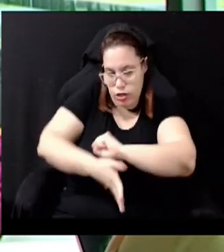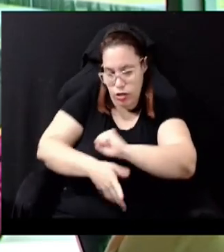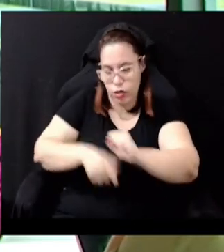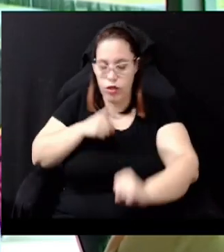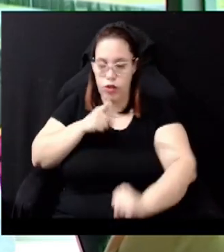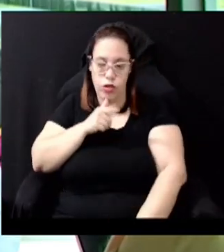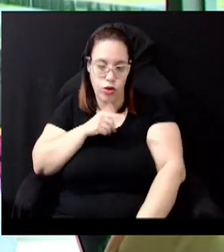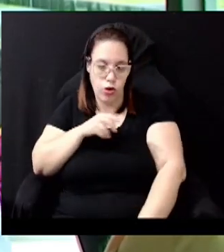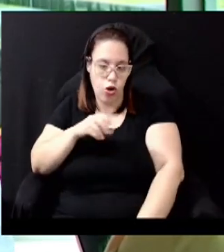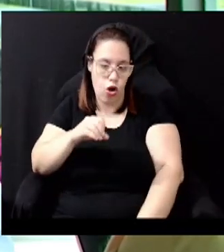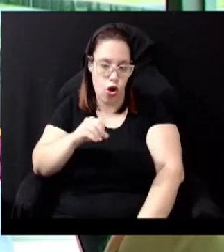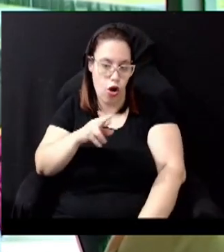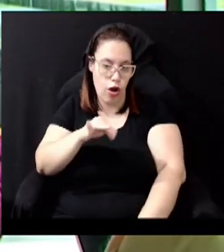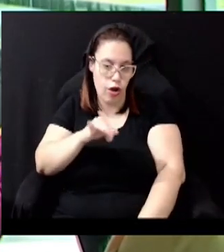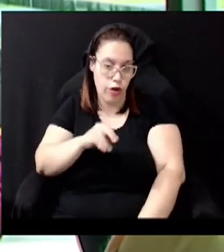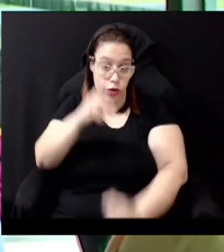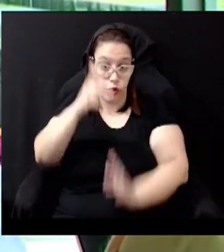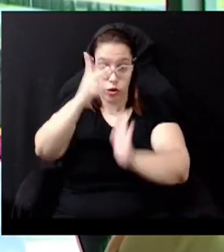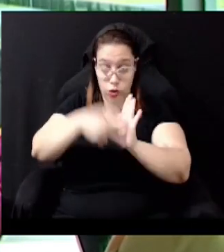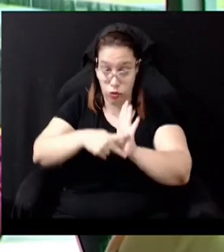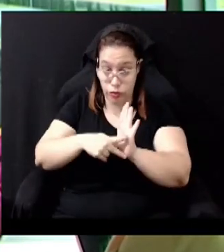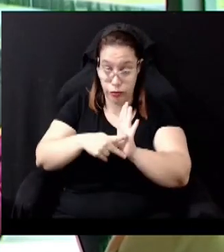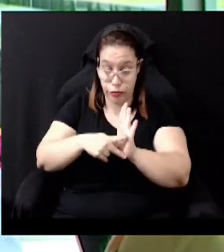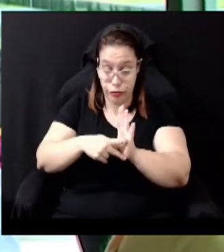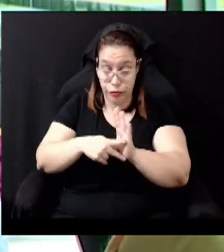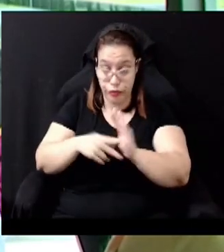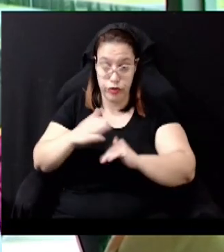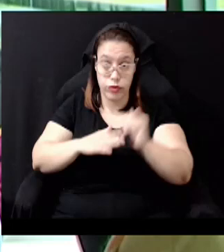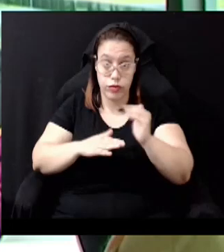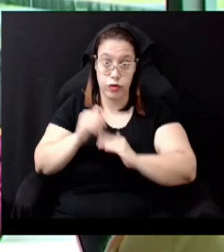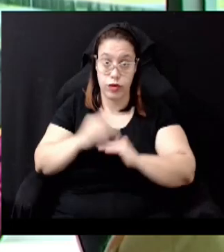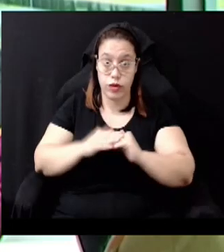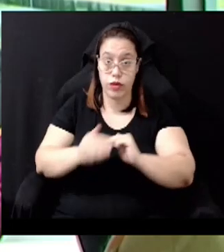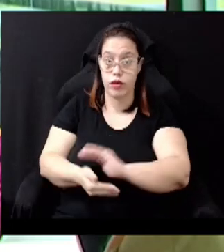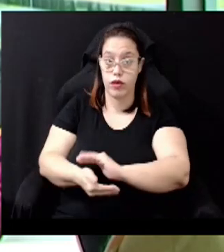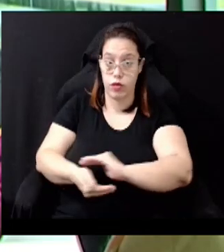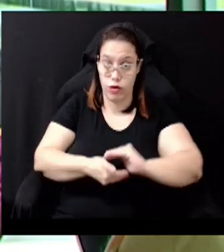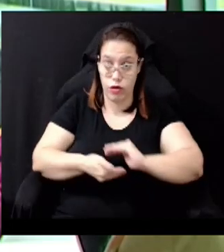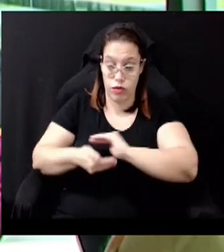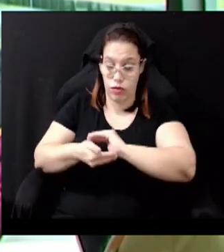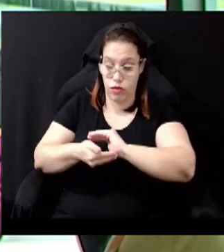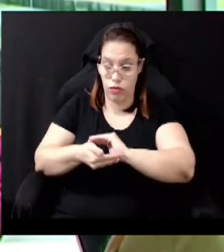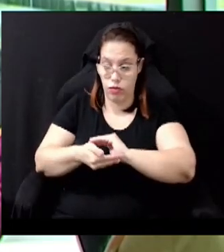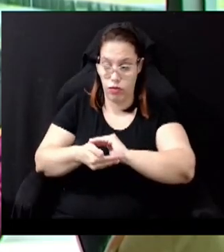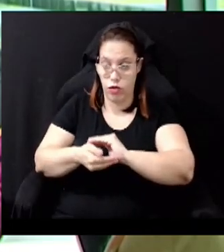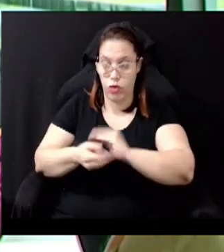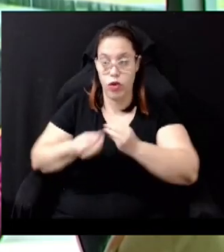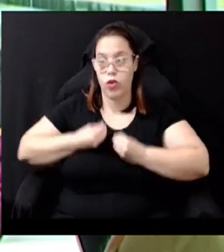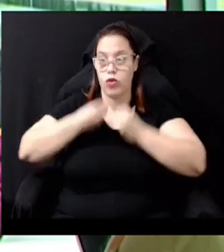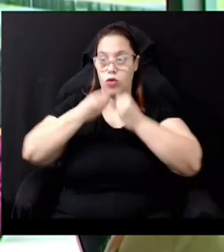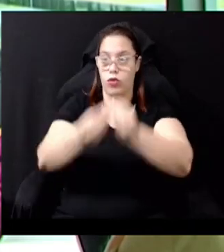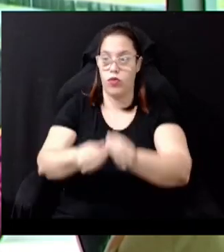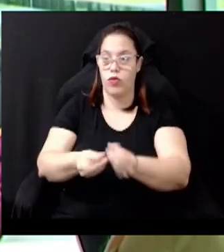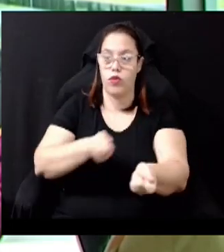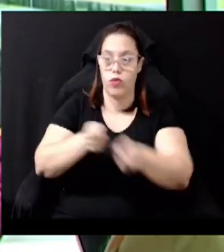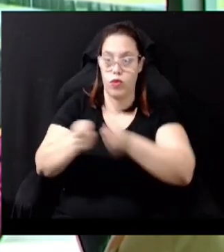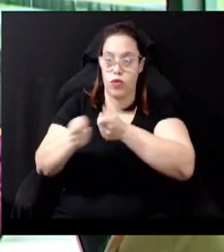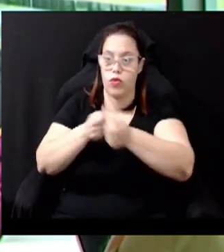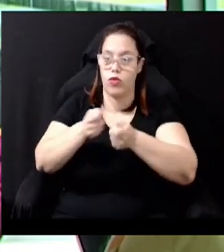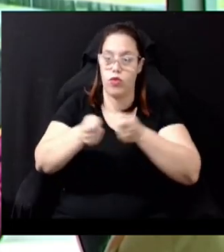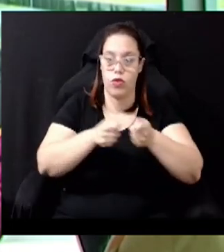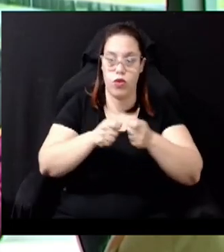as próprias áreas que são naturalmente os fundos de vale onde tem áreas de preservação, que contribui para controle de